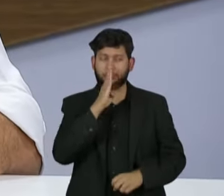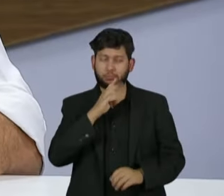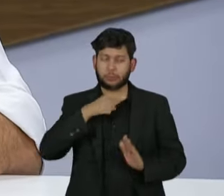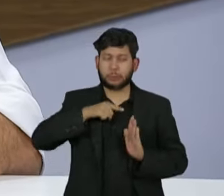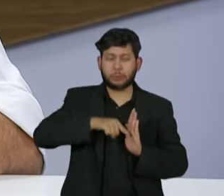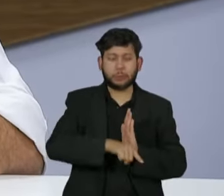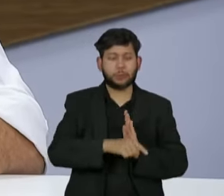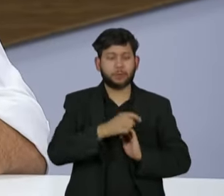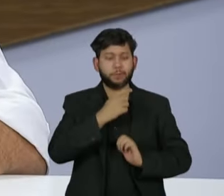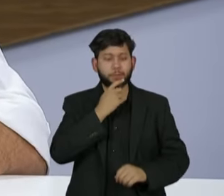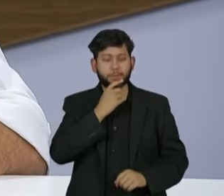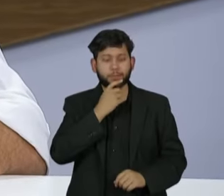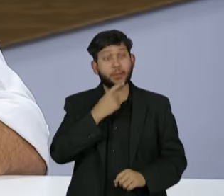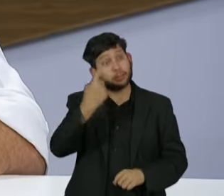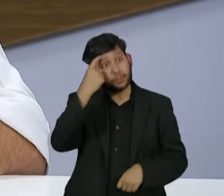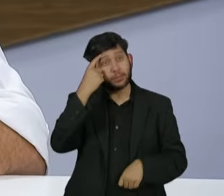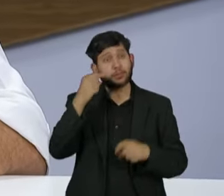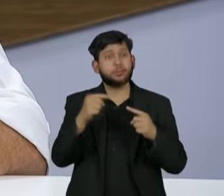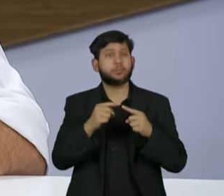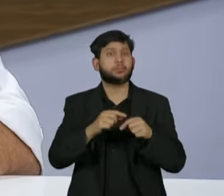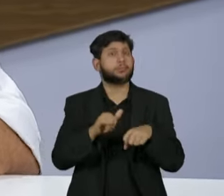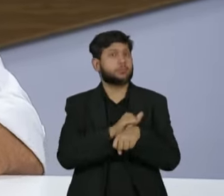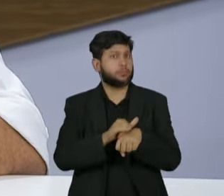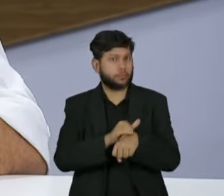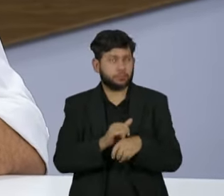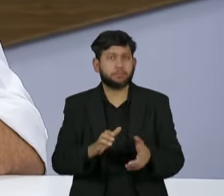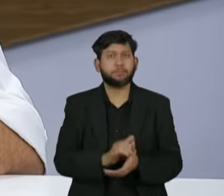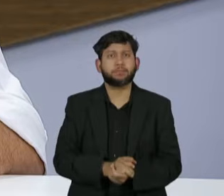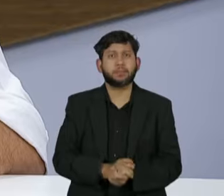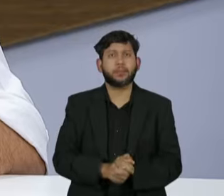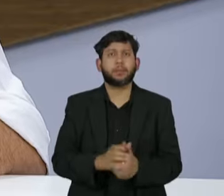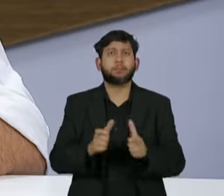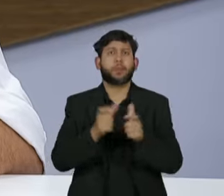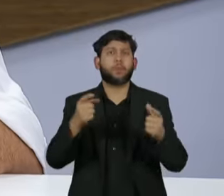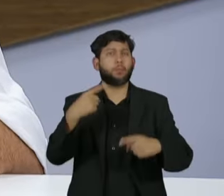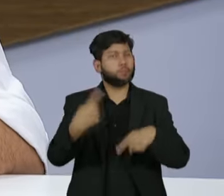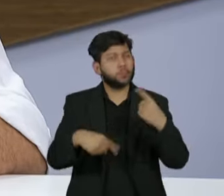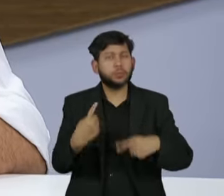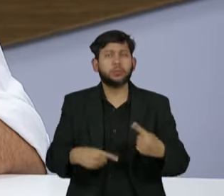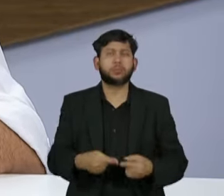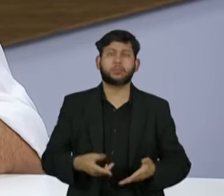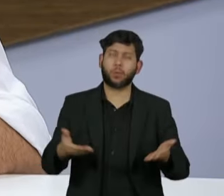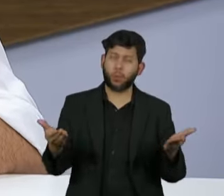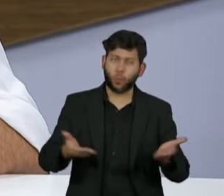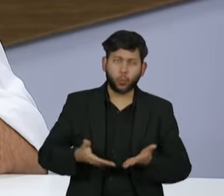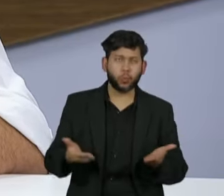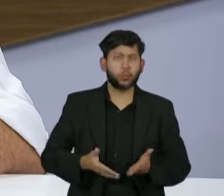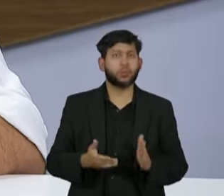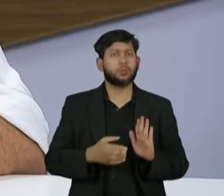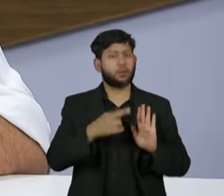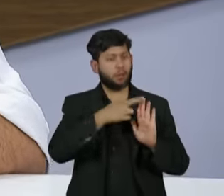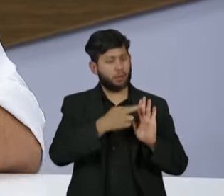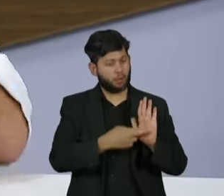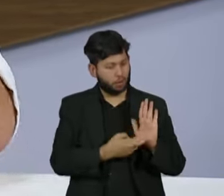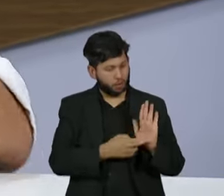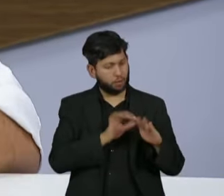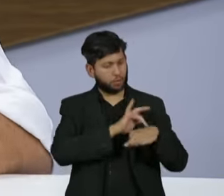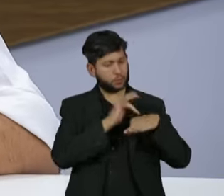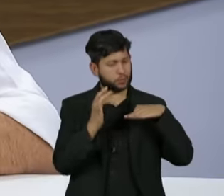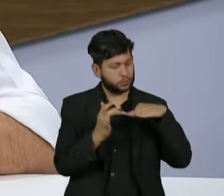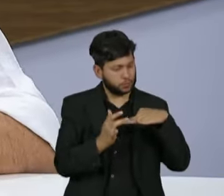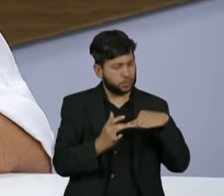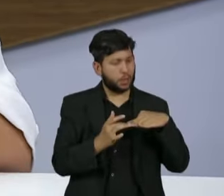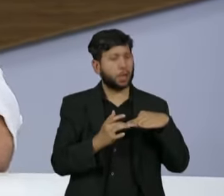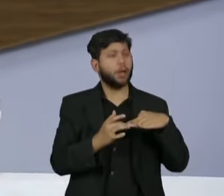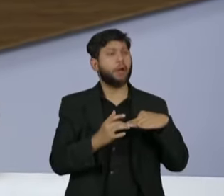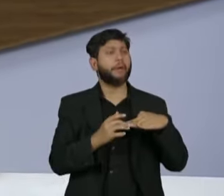nessa ideia de pensamento estratégico né uma das grandes polêmicas na nossa discussão de regulação de redes sociais do